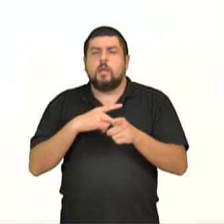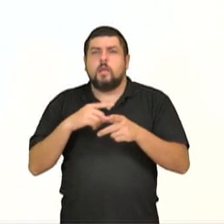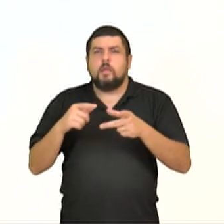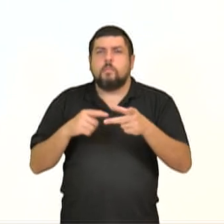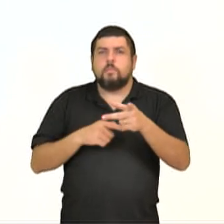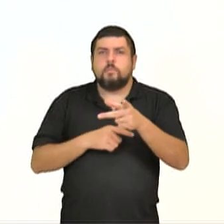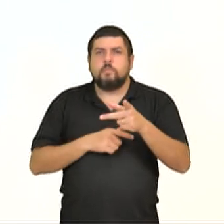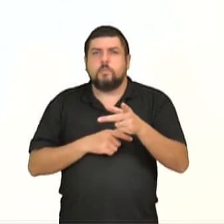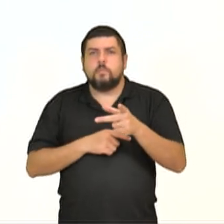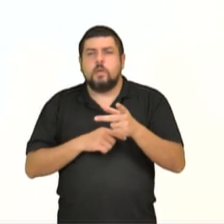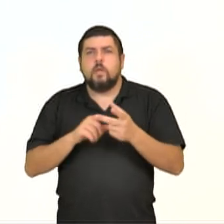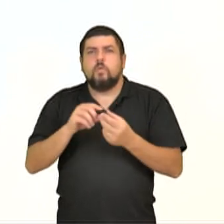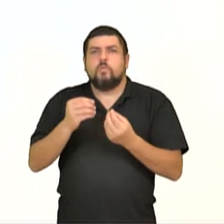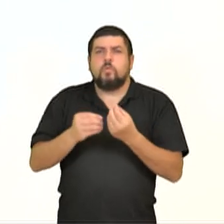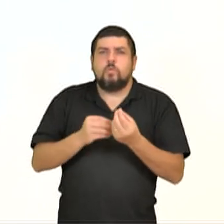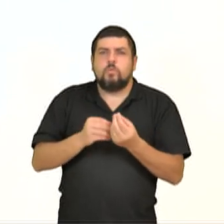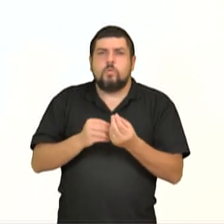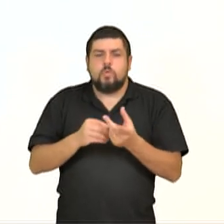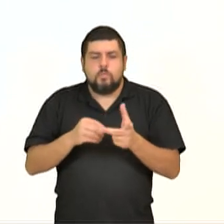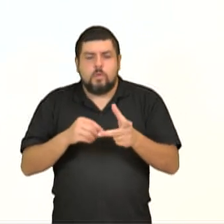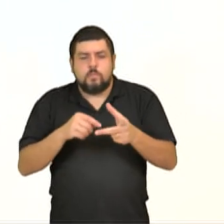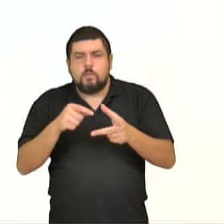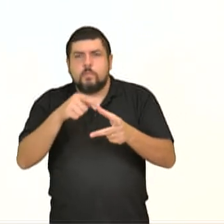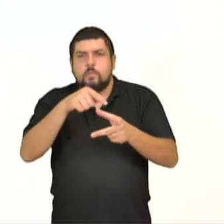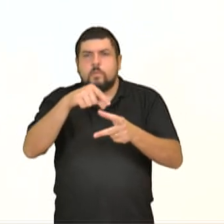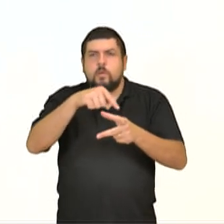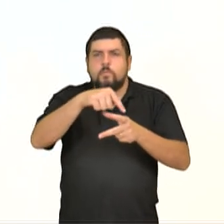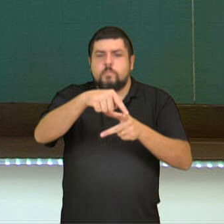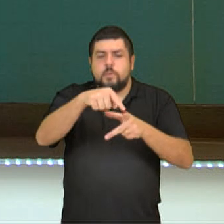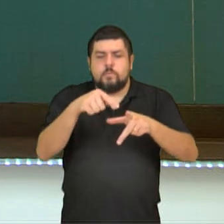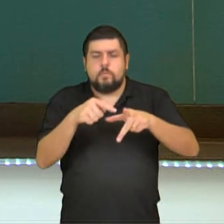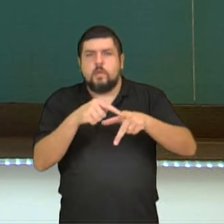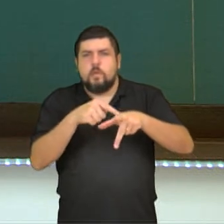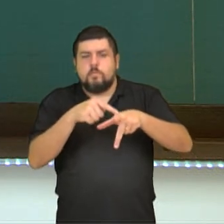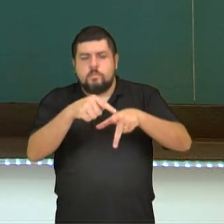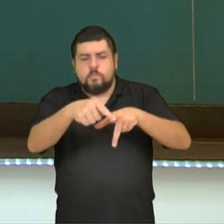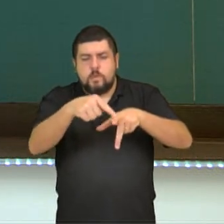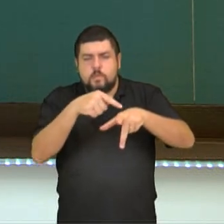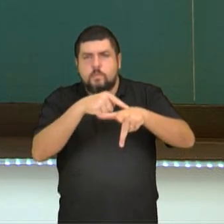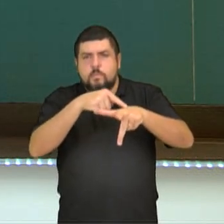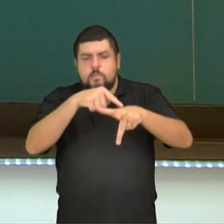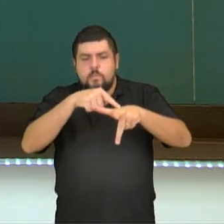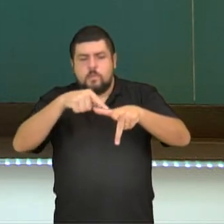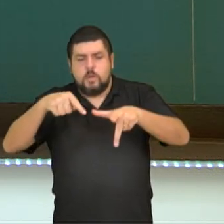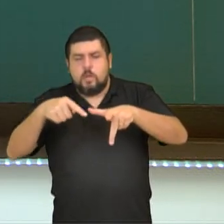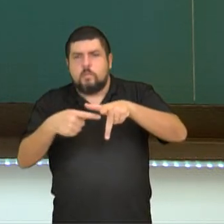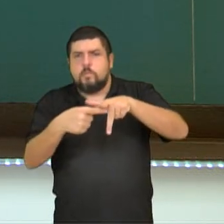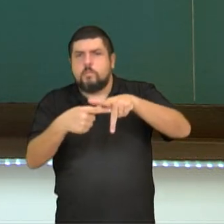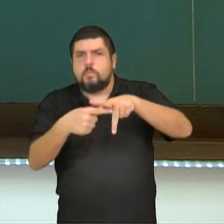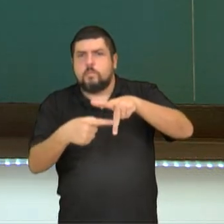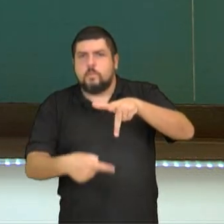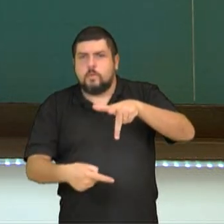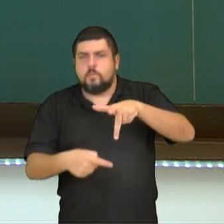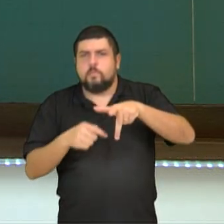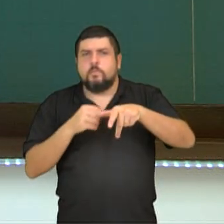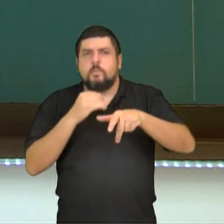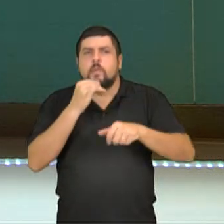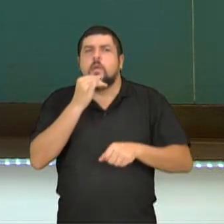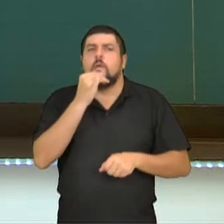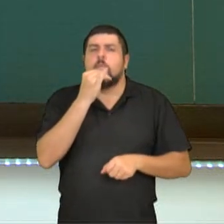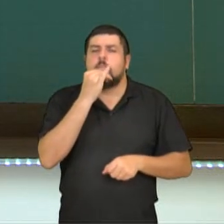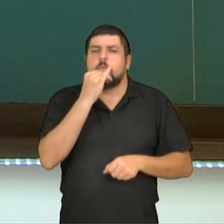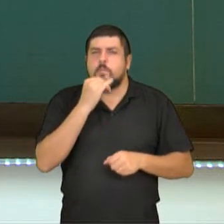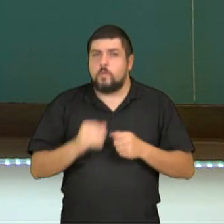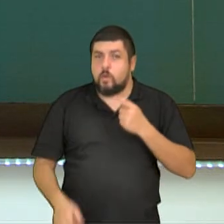comprimento, a largura e a altura. Observa aqui, ó, esse sólido aqui, né? Parece uma caixa, não parece? Ó, ele